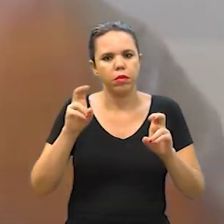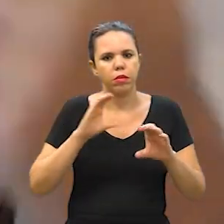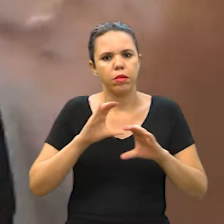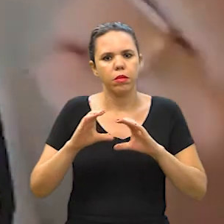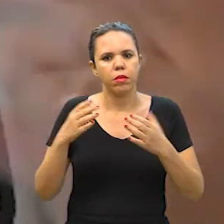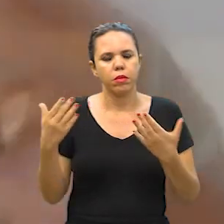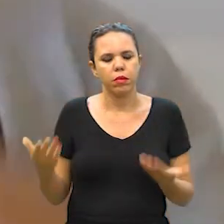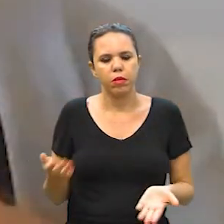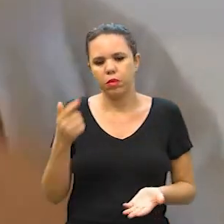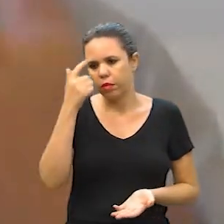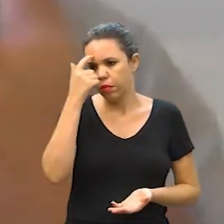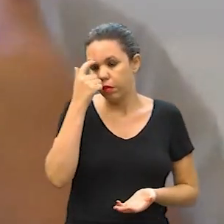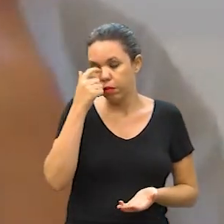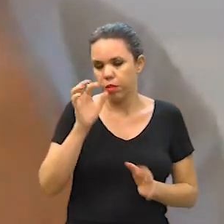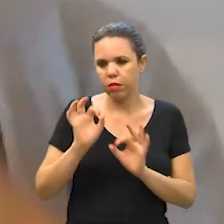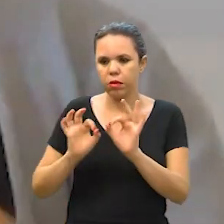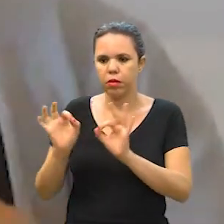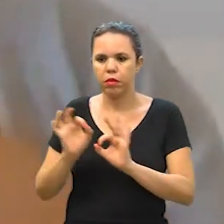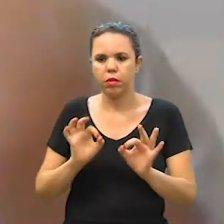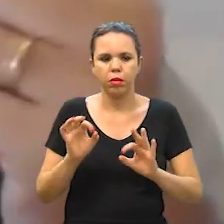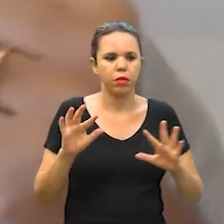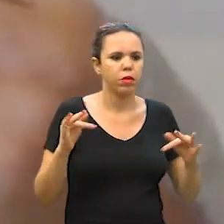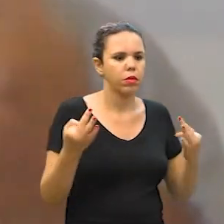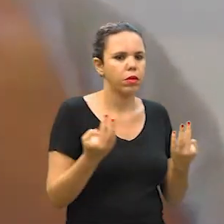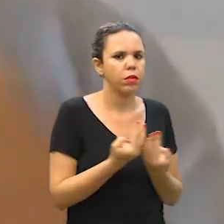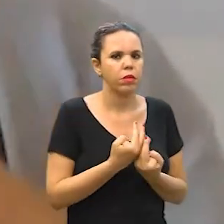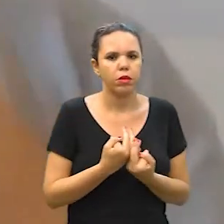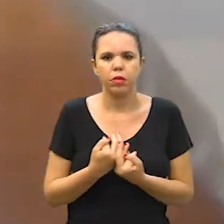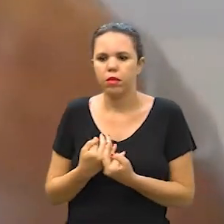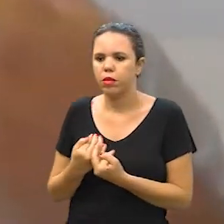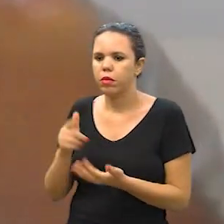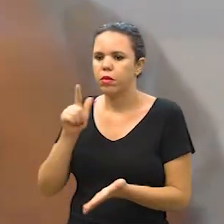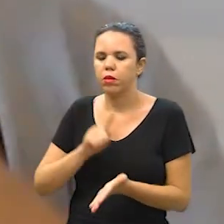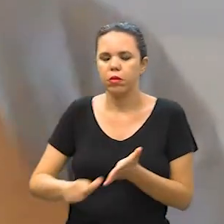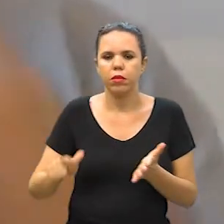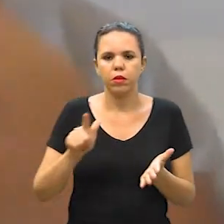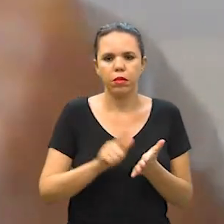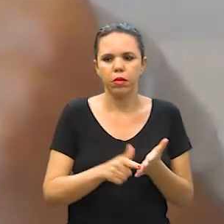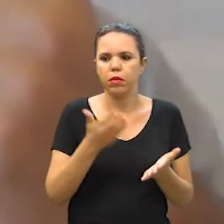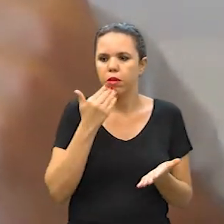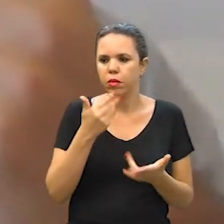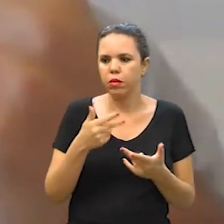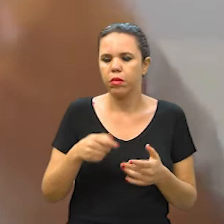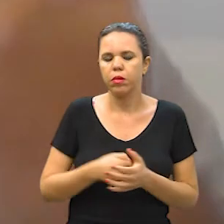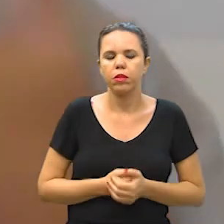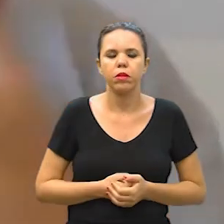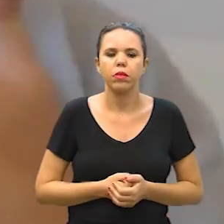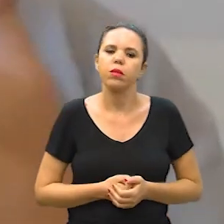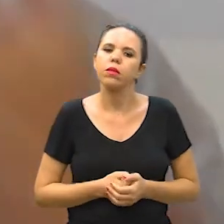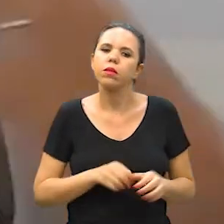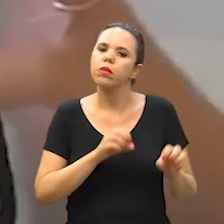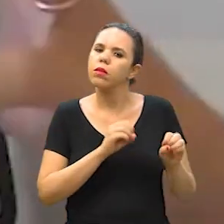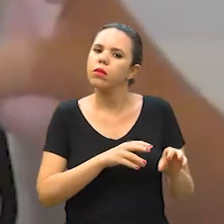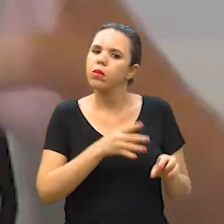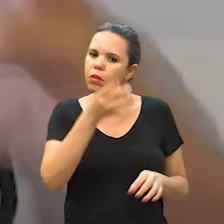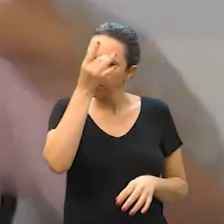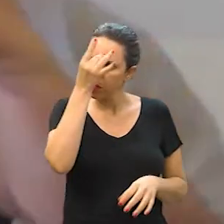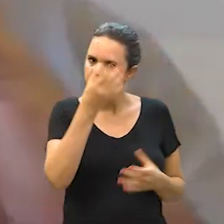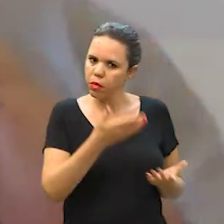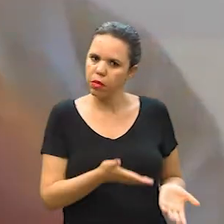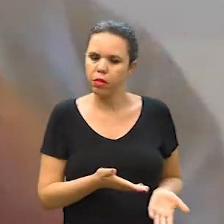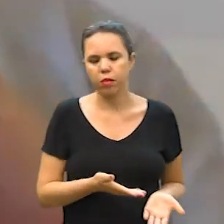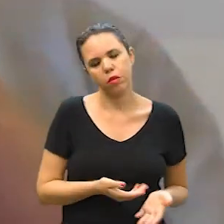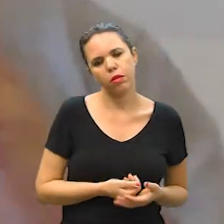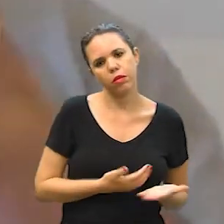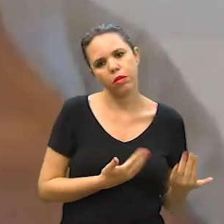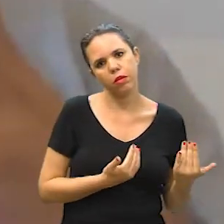relação à organização familiar, limpeza, alimentação, educação.